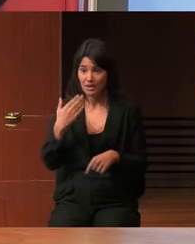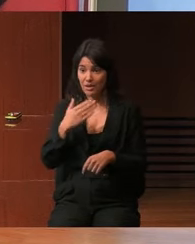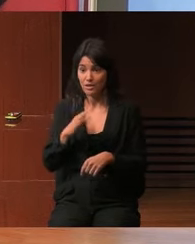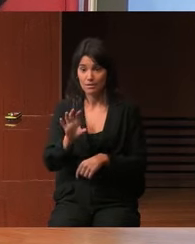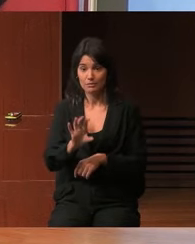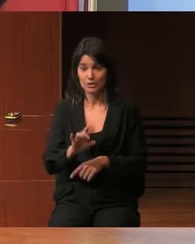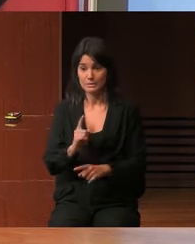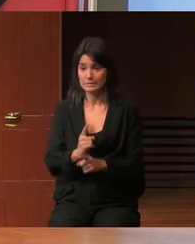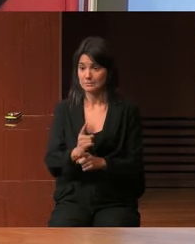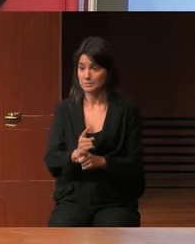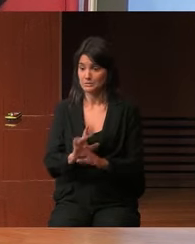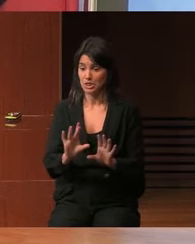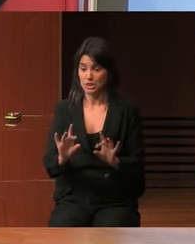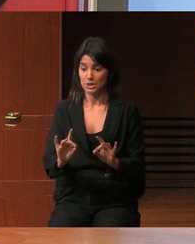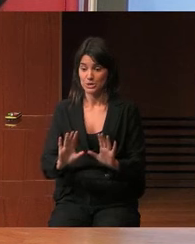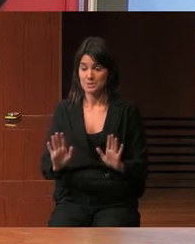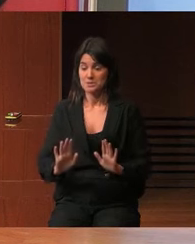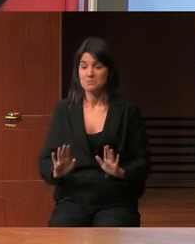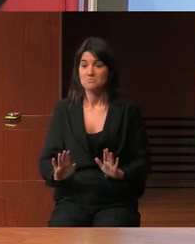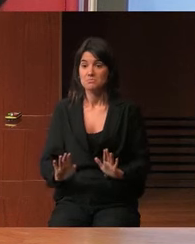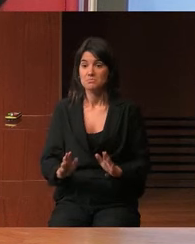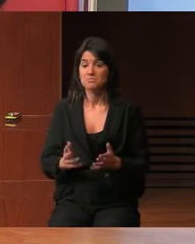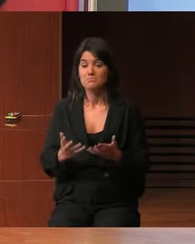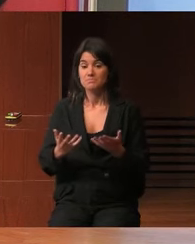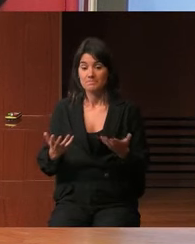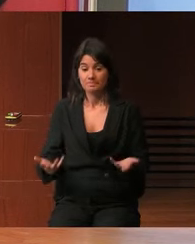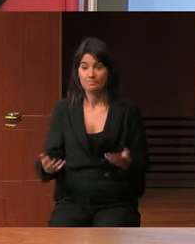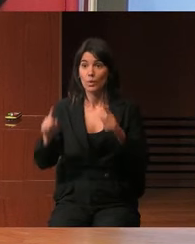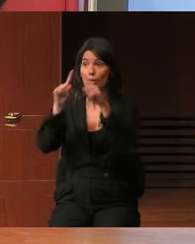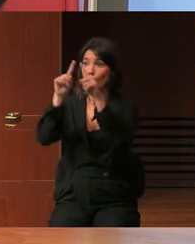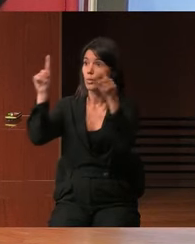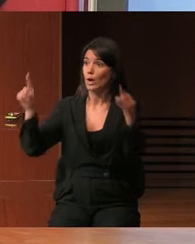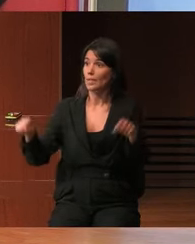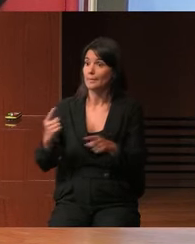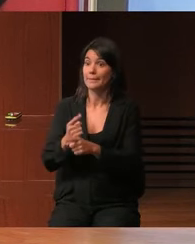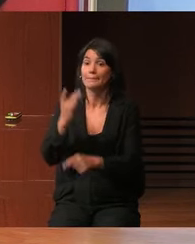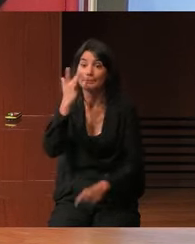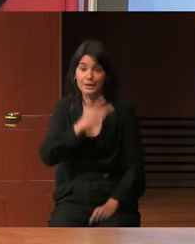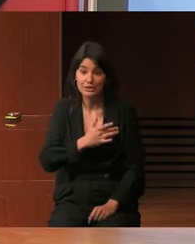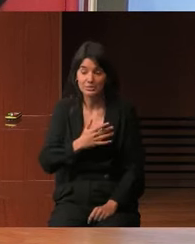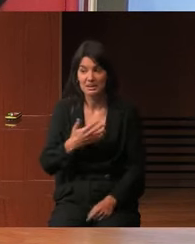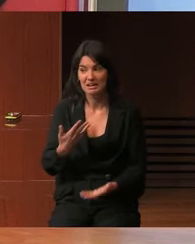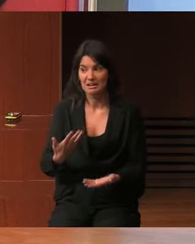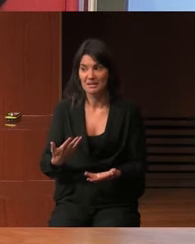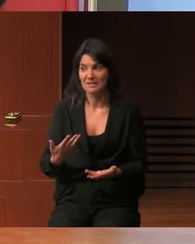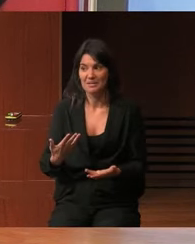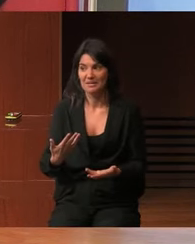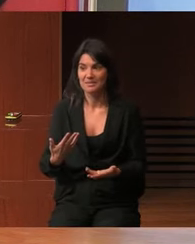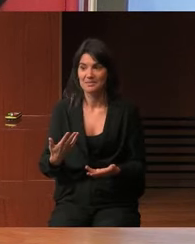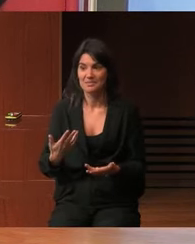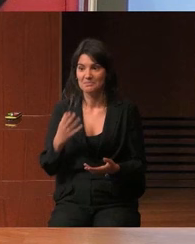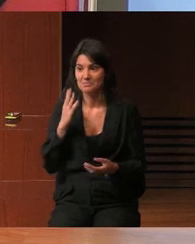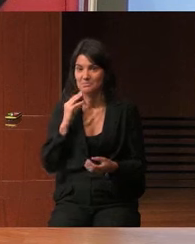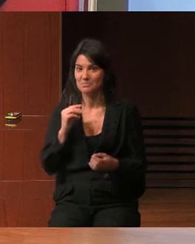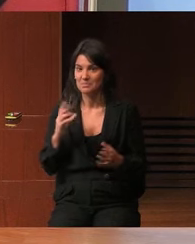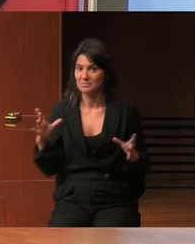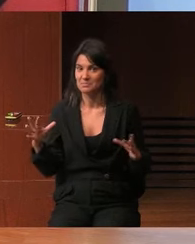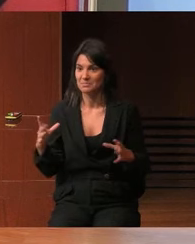bastante inamovível, digamos assim. O quadro até continuava a ser preto. Agora já não há, não é? Suponho que já quase